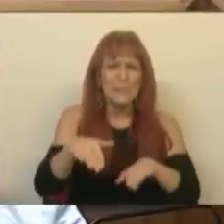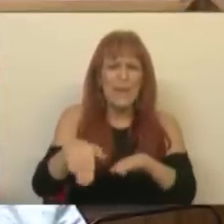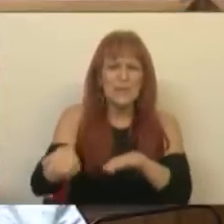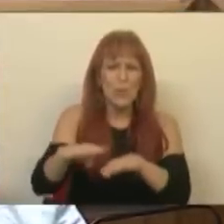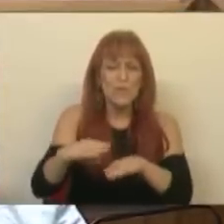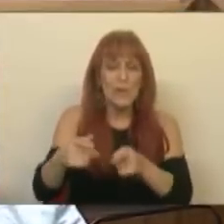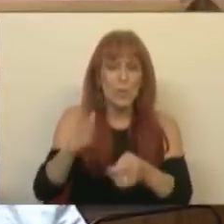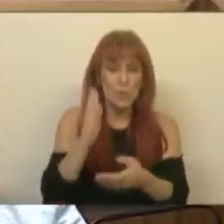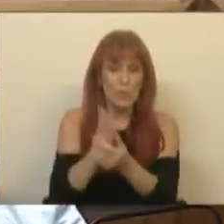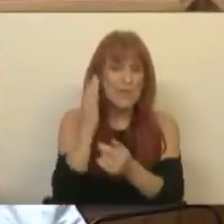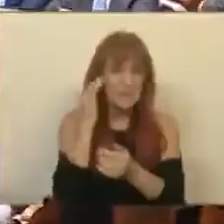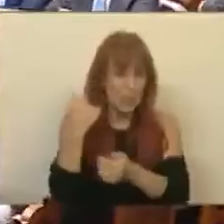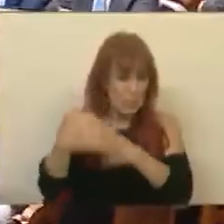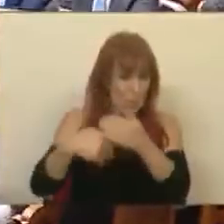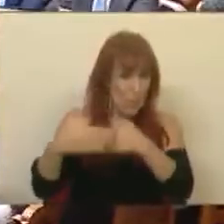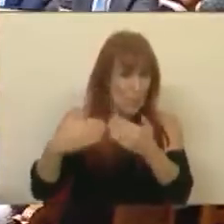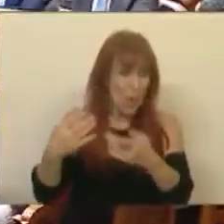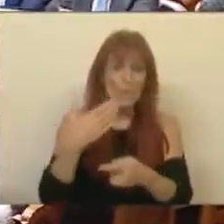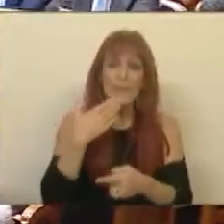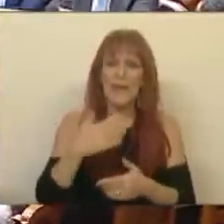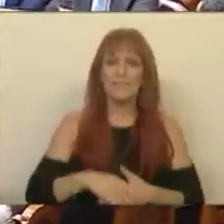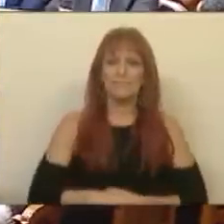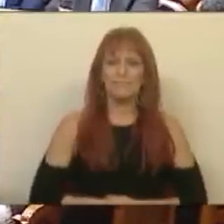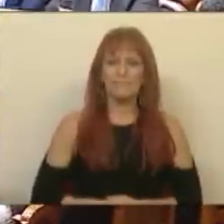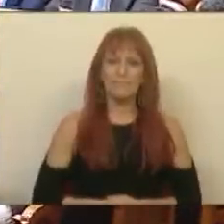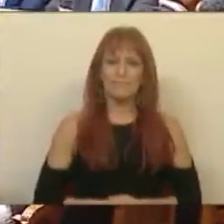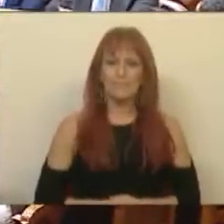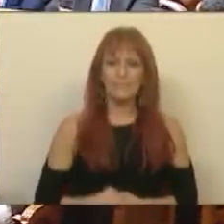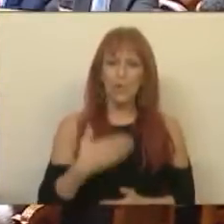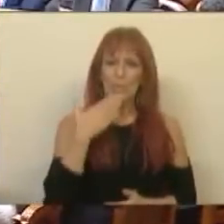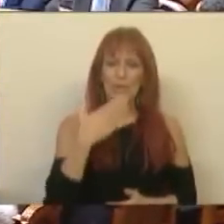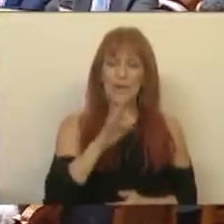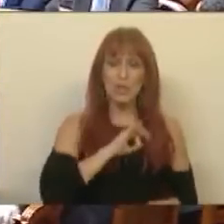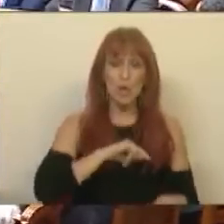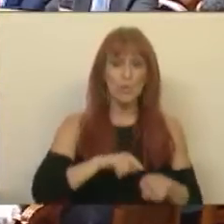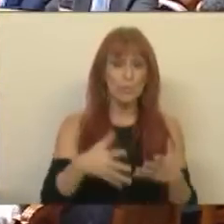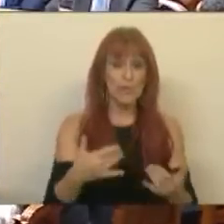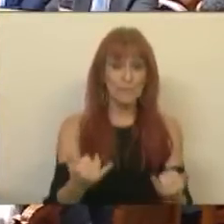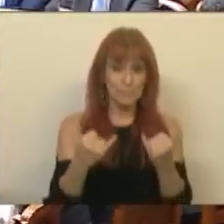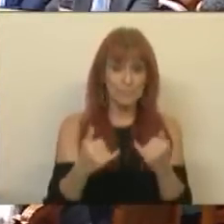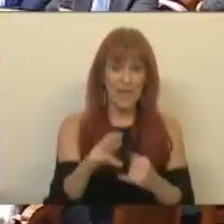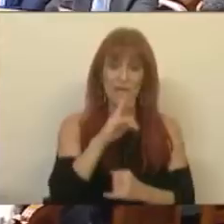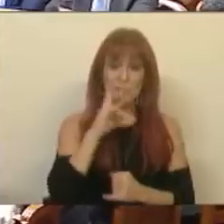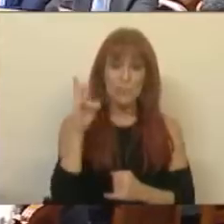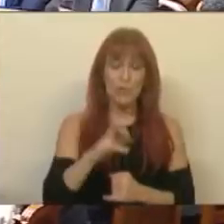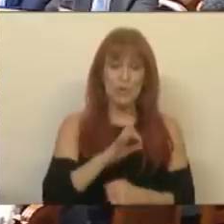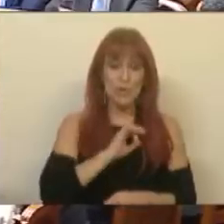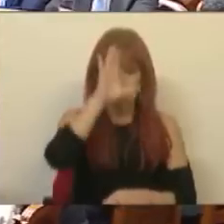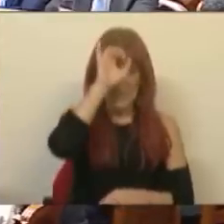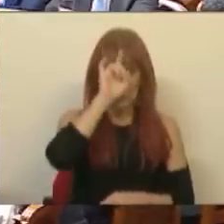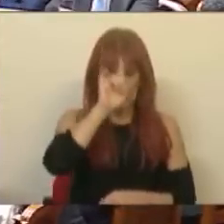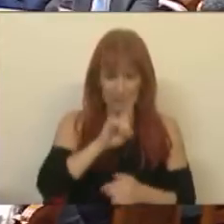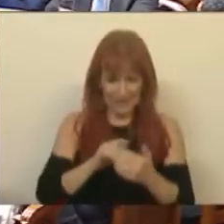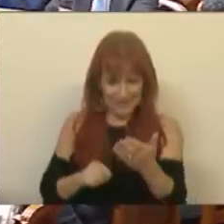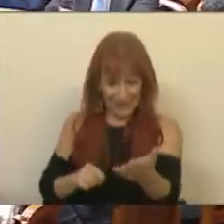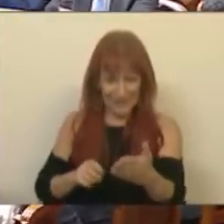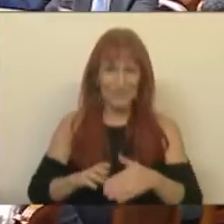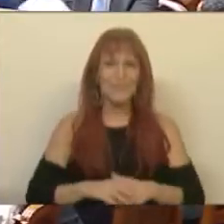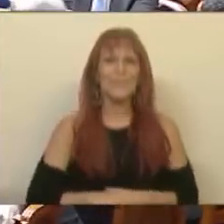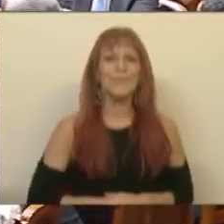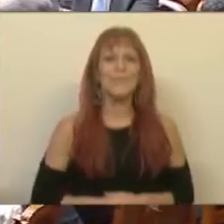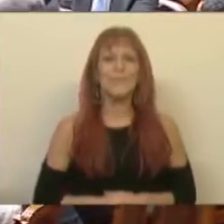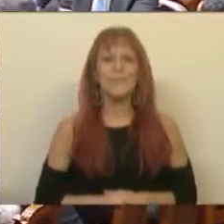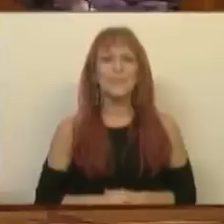o processo de estar em curso Muito obrigado Muito obrigado senhor Deputado por responder tem palavra ao seu primeiro ministro